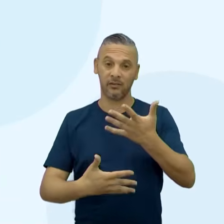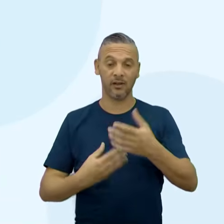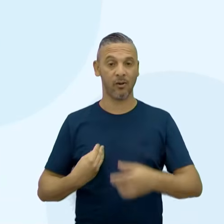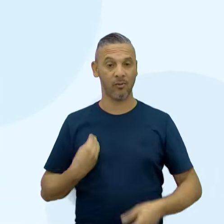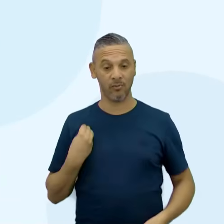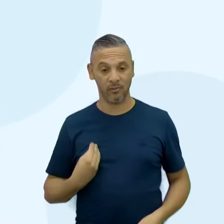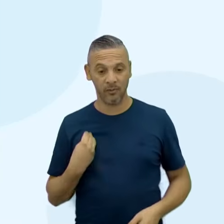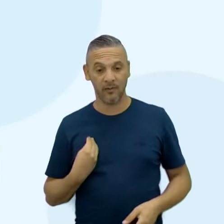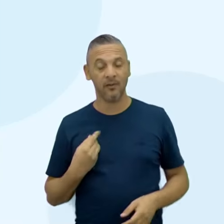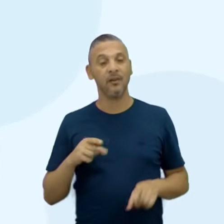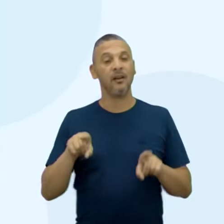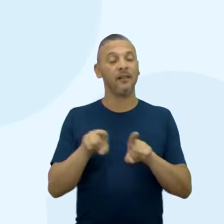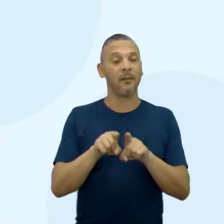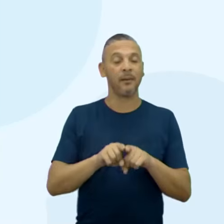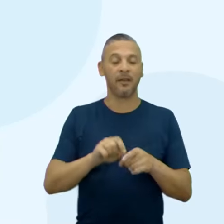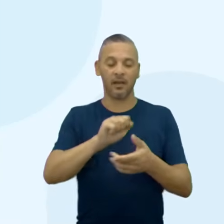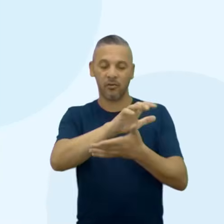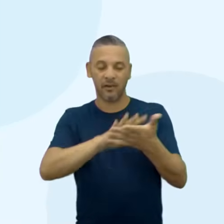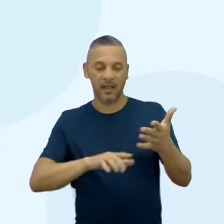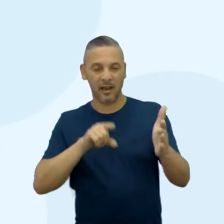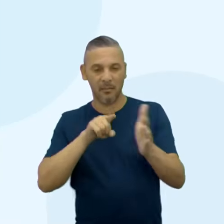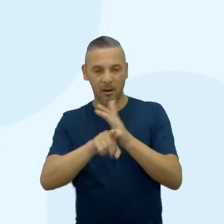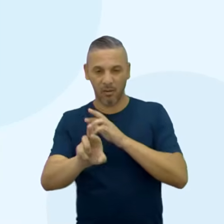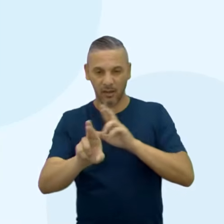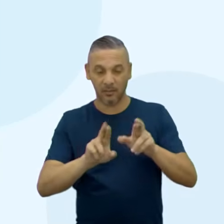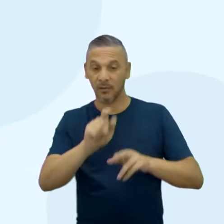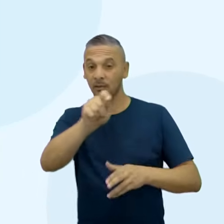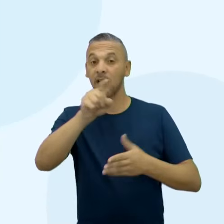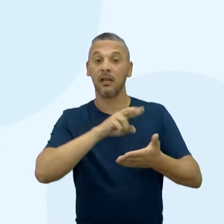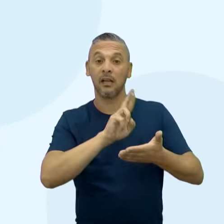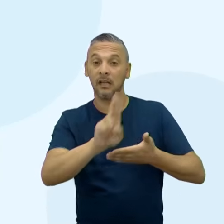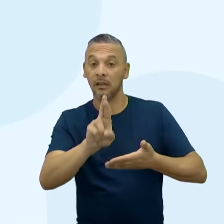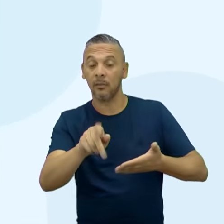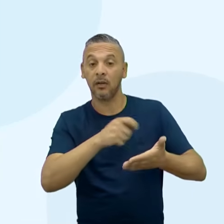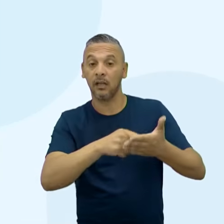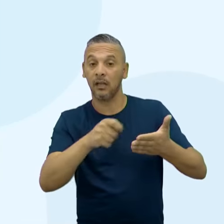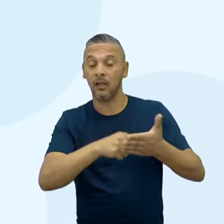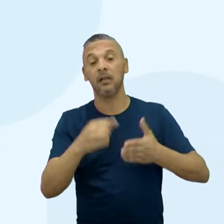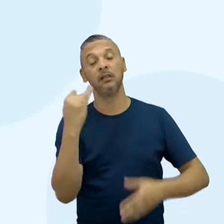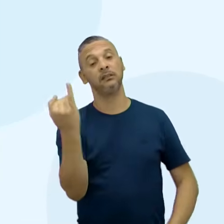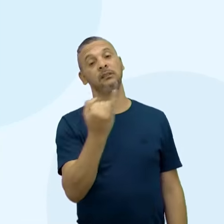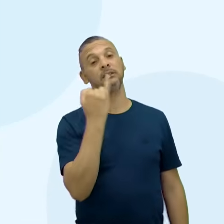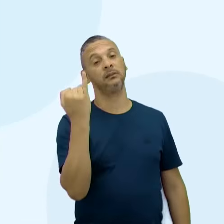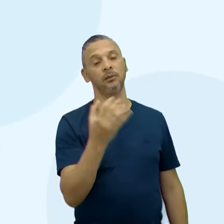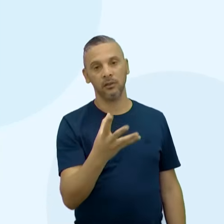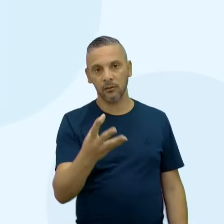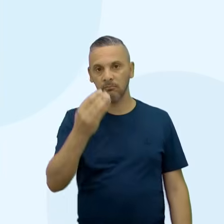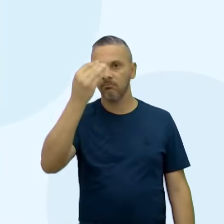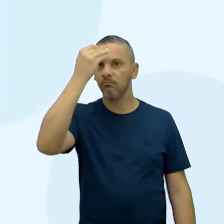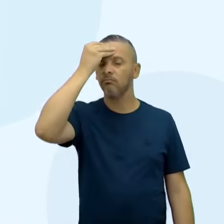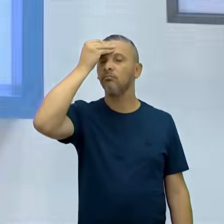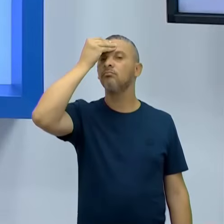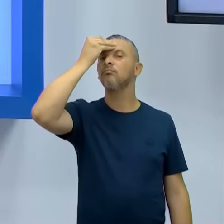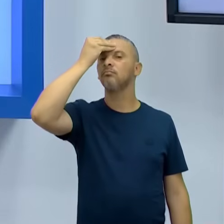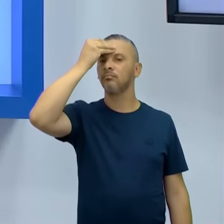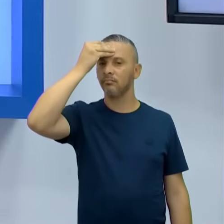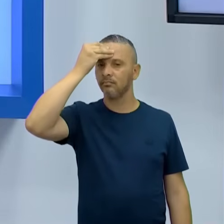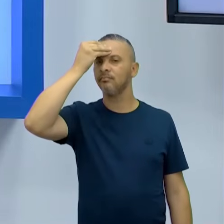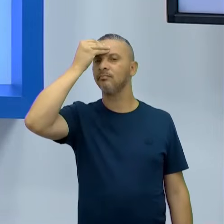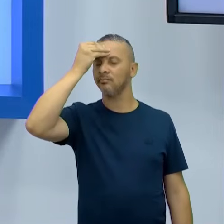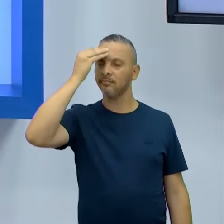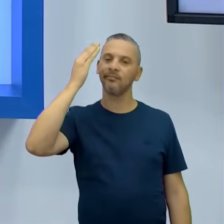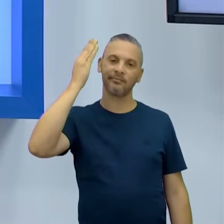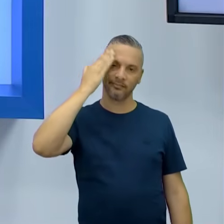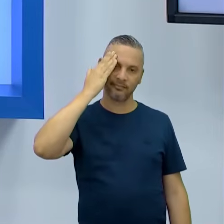gente. E também super importante que você resolva então as atividades para você então saber e compreender